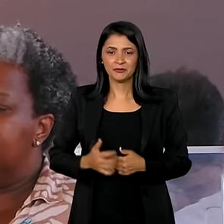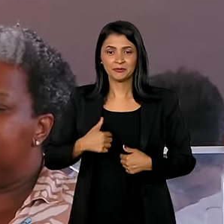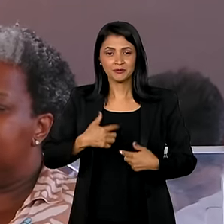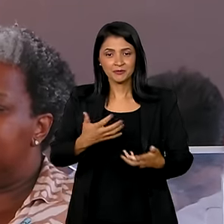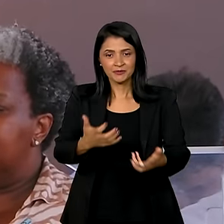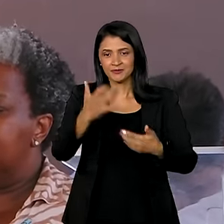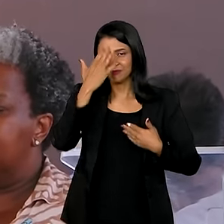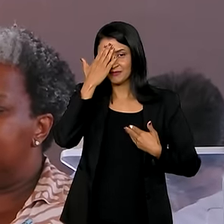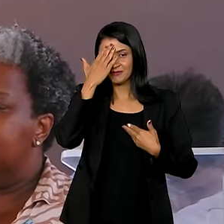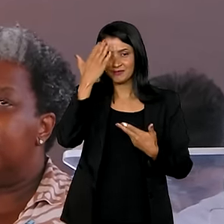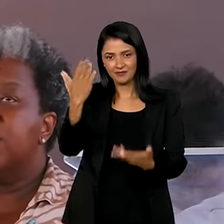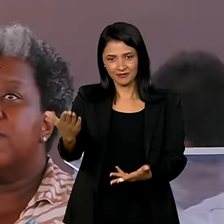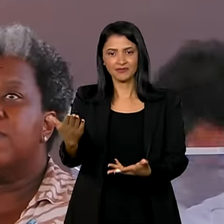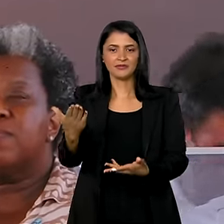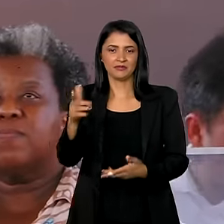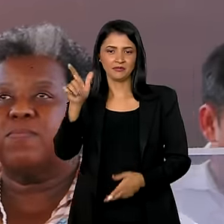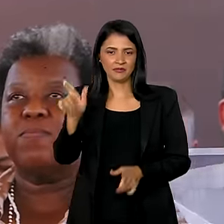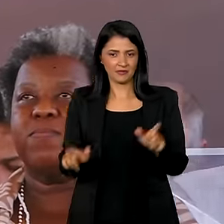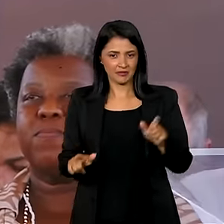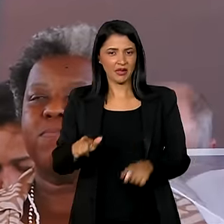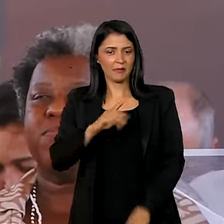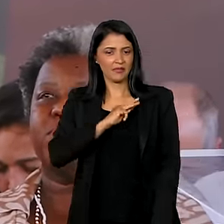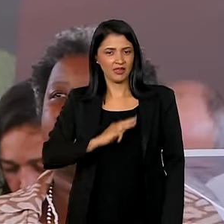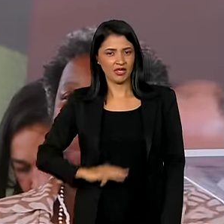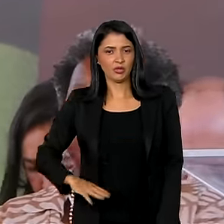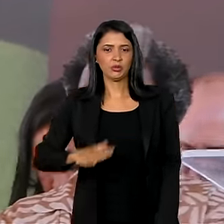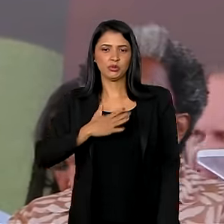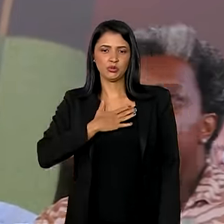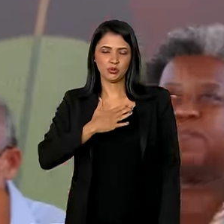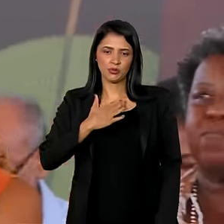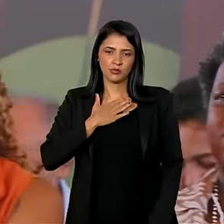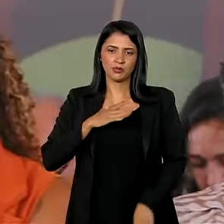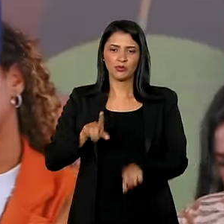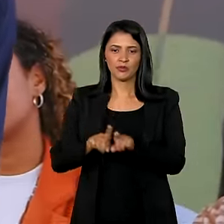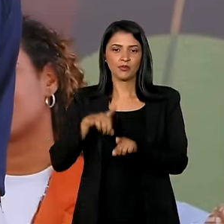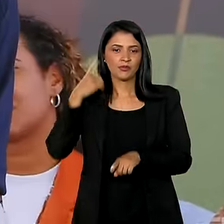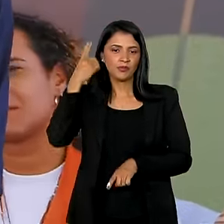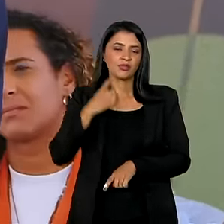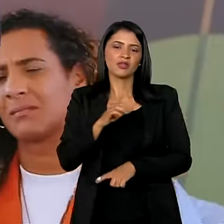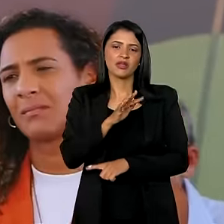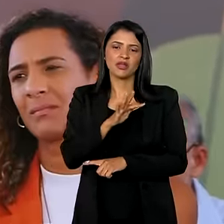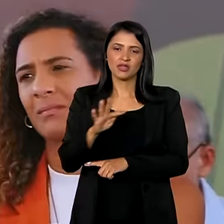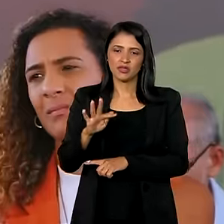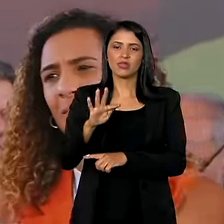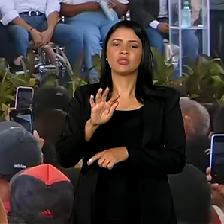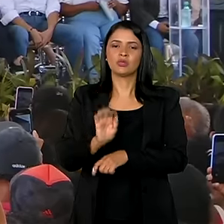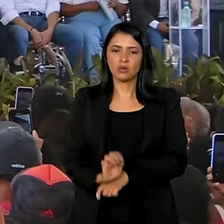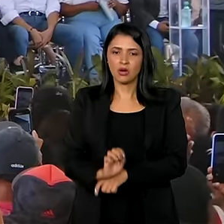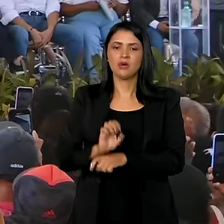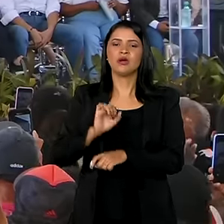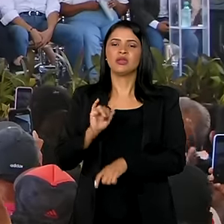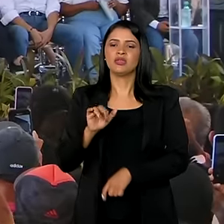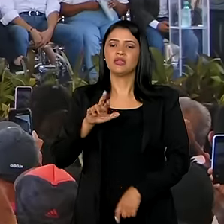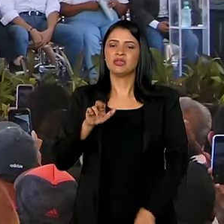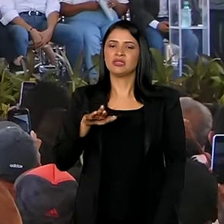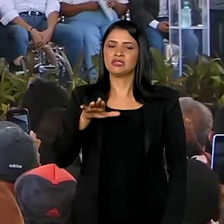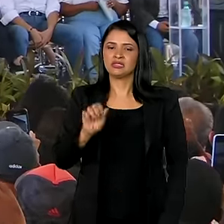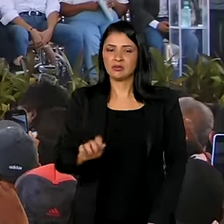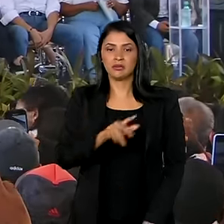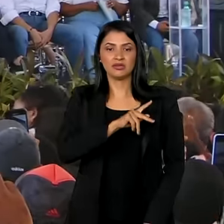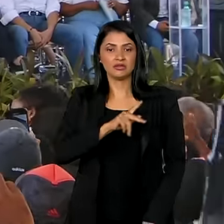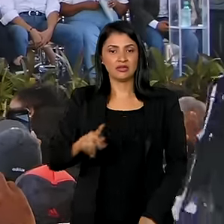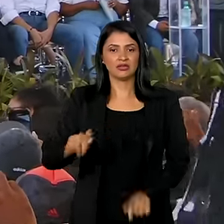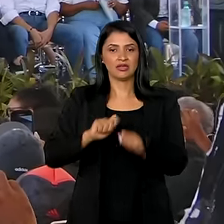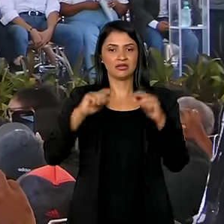agradecer aos meus ministros, quero agradecer à deputada estadual Iracema Vale, presidente da Assembleia Legislativa do